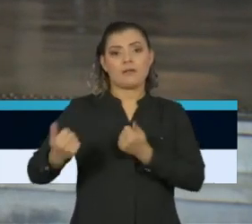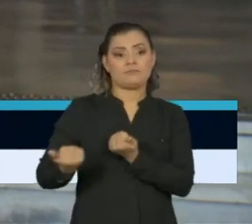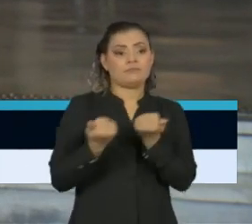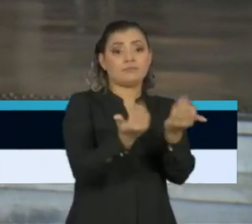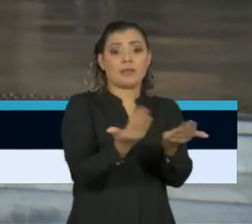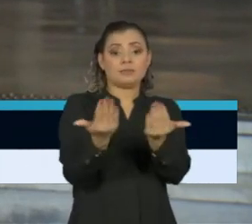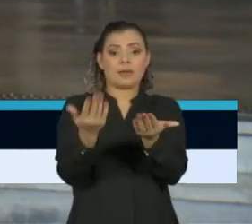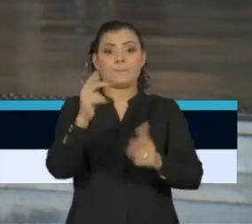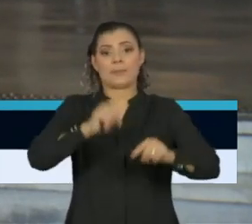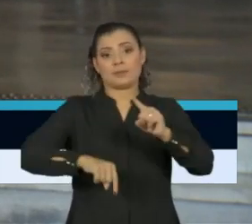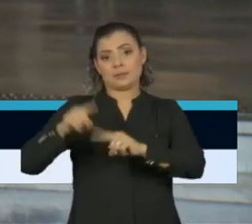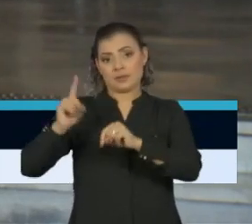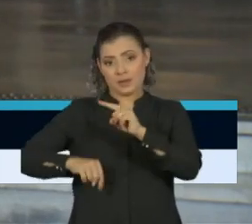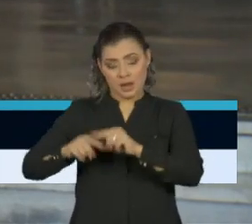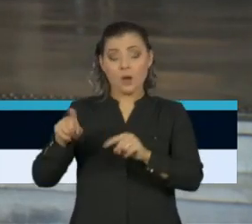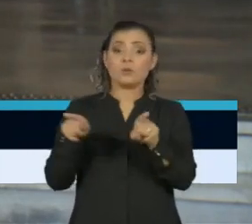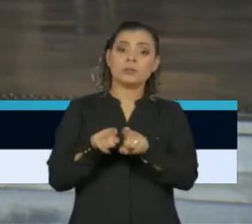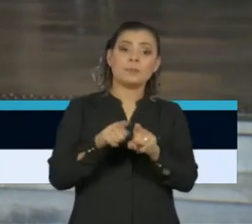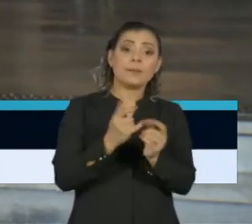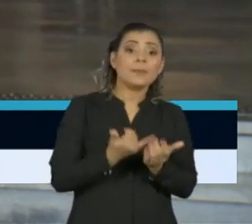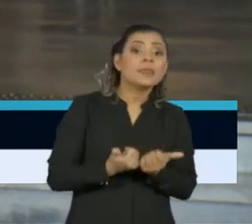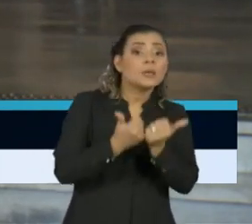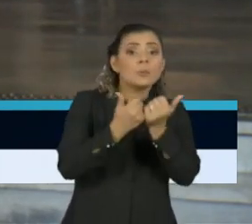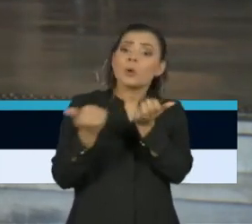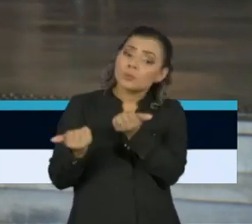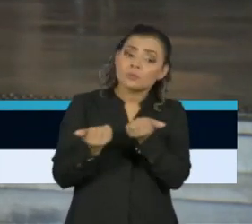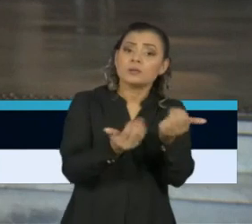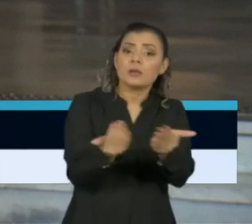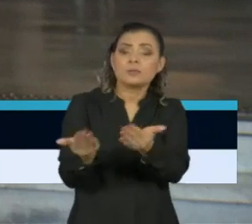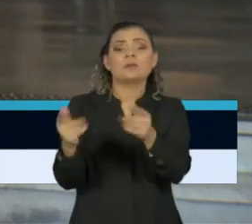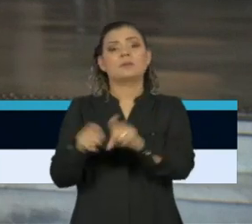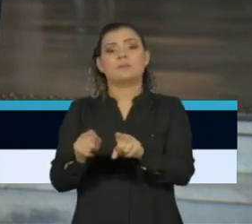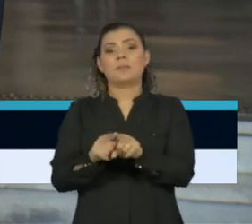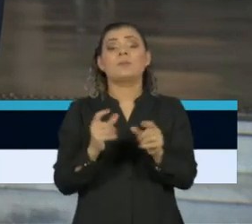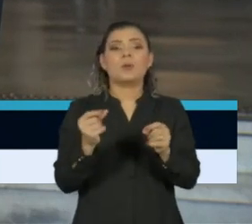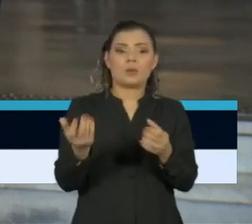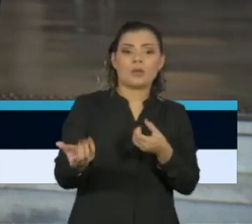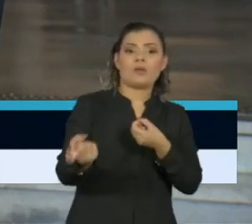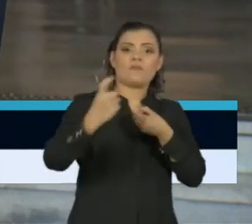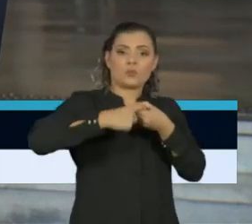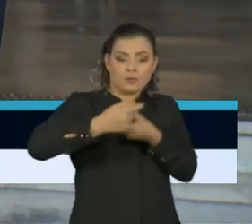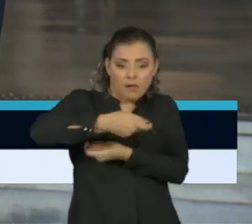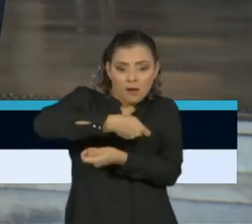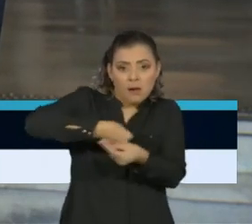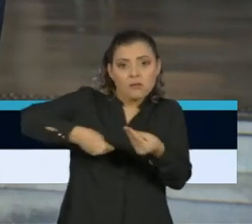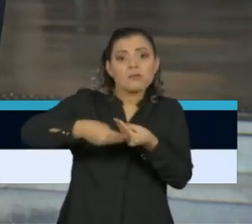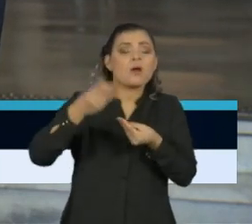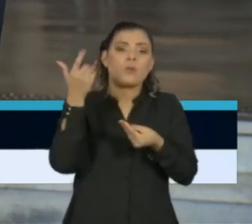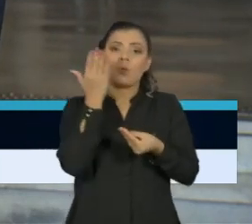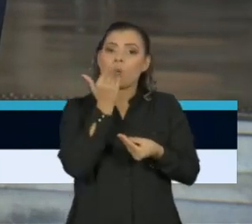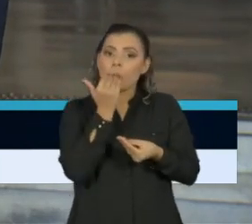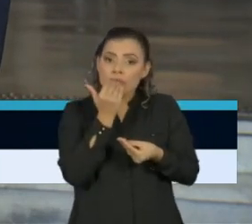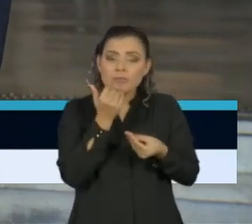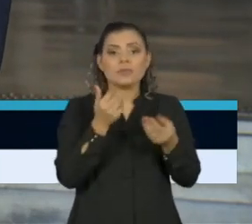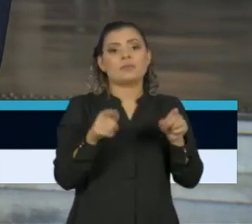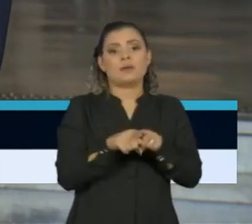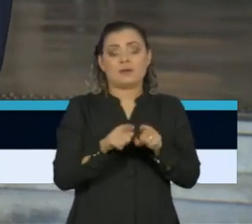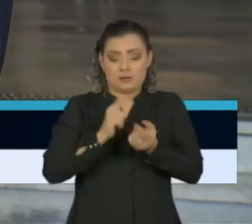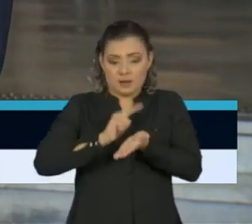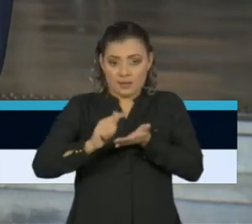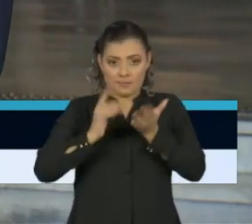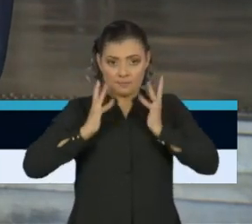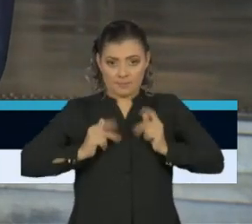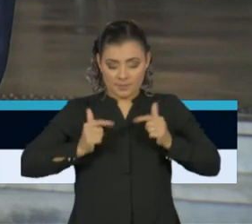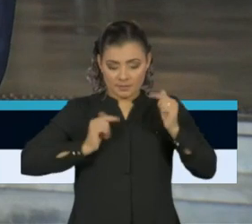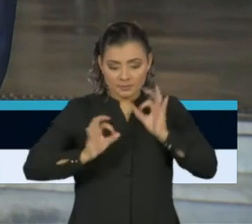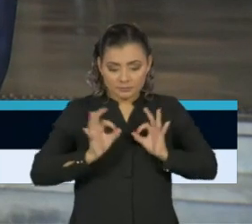de recursos quanto de bens, para distribuição de cestas básicas e kits de higiene nas